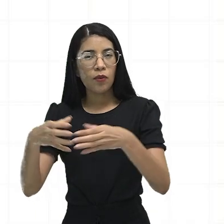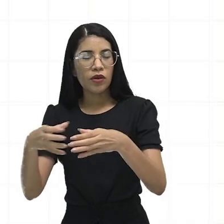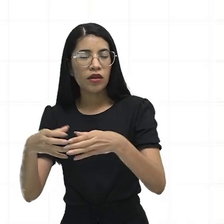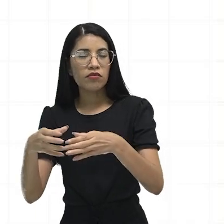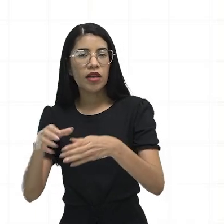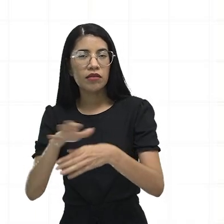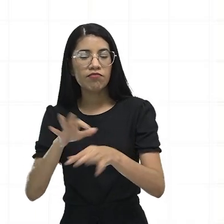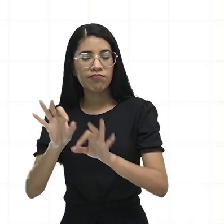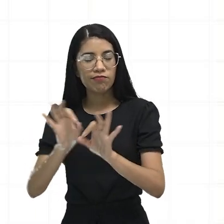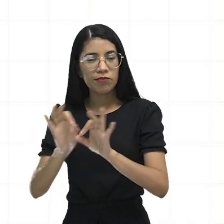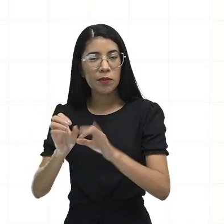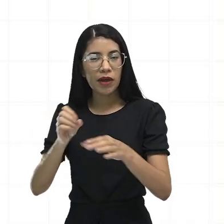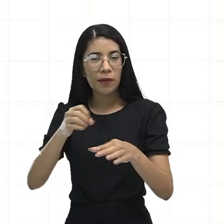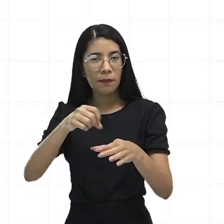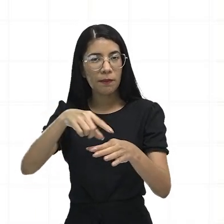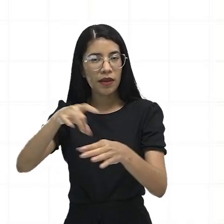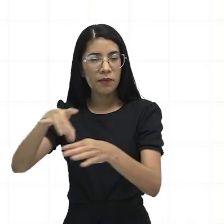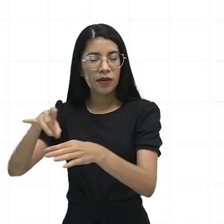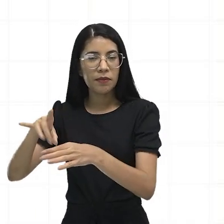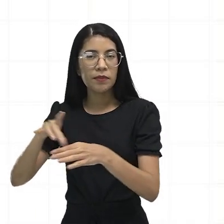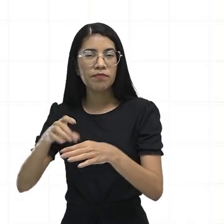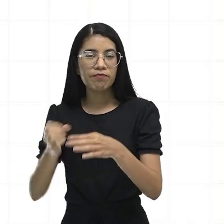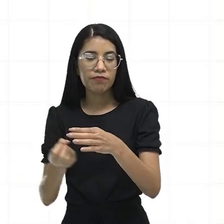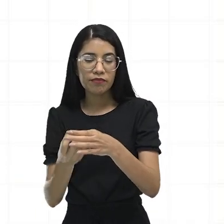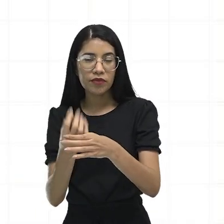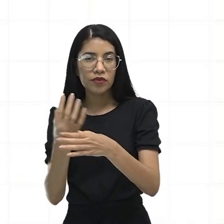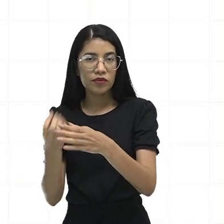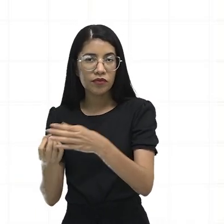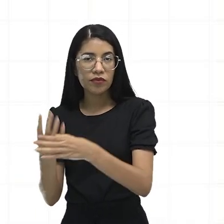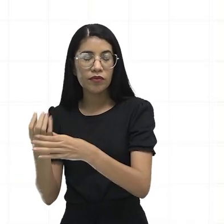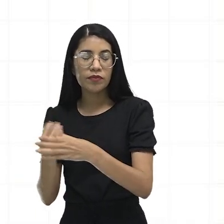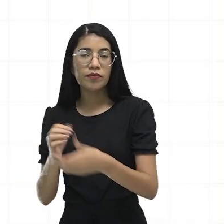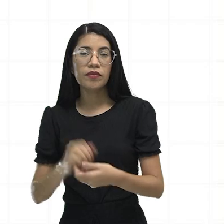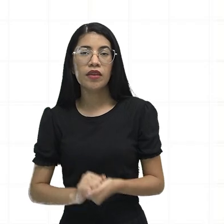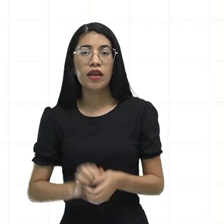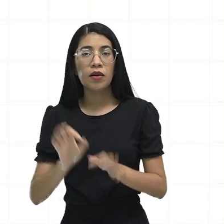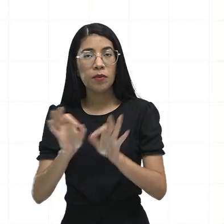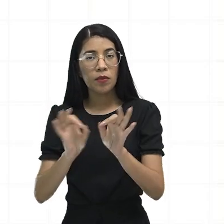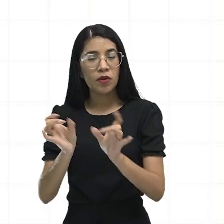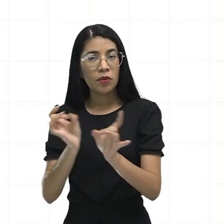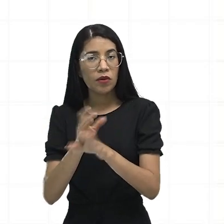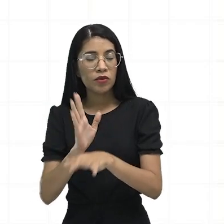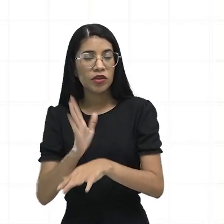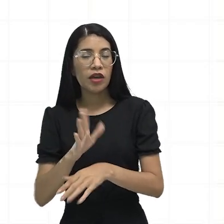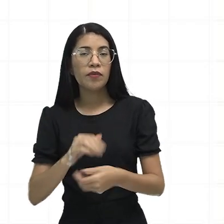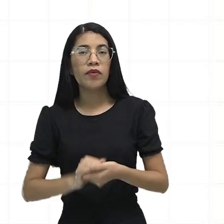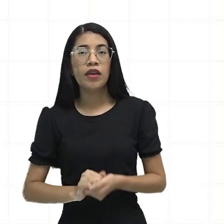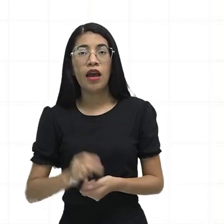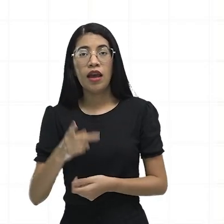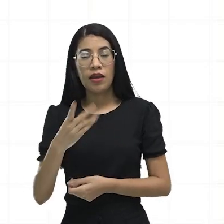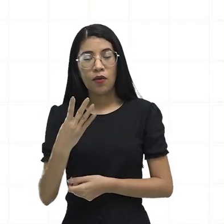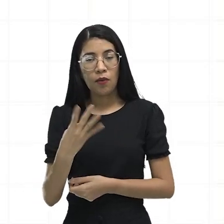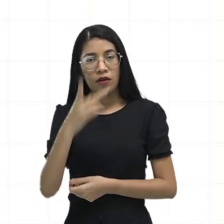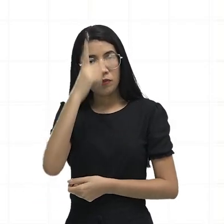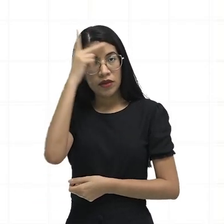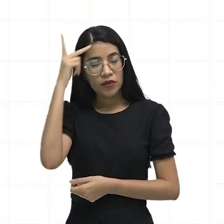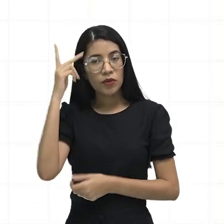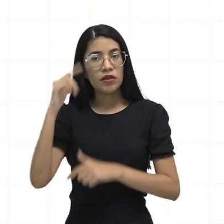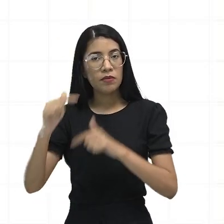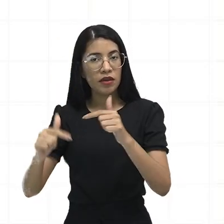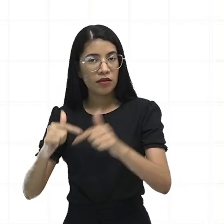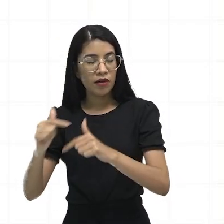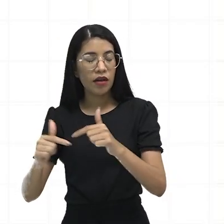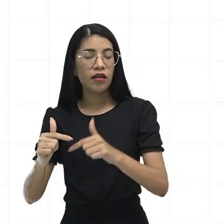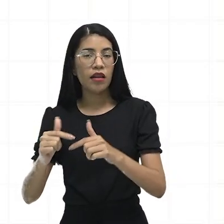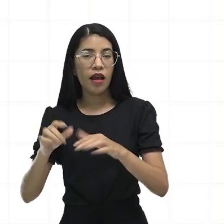árvores. O planejamento de plantio foi feito e nele 4 pessoas trabalhavam no